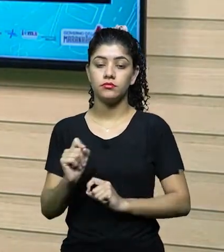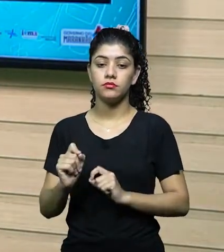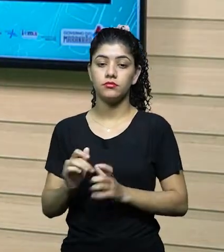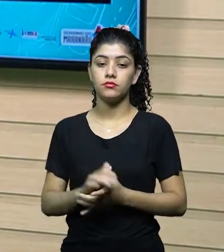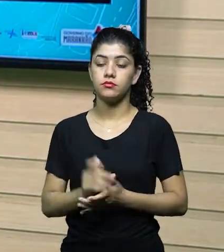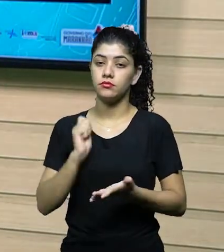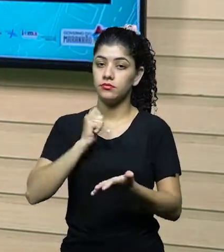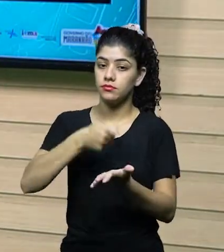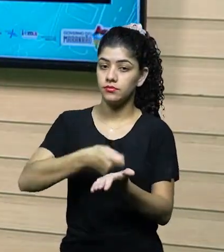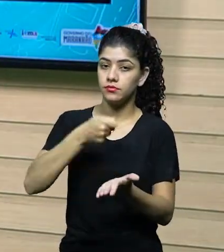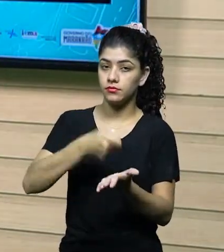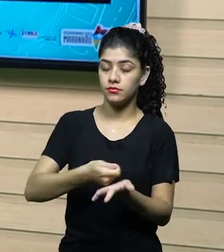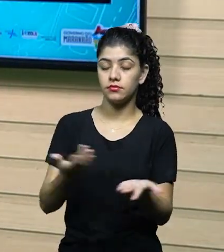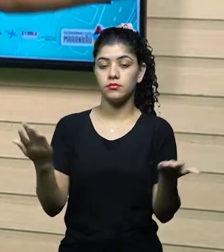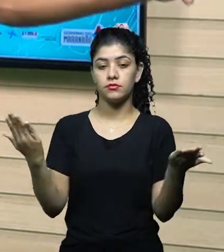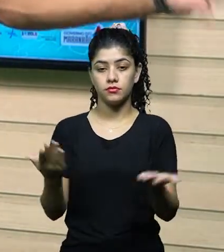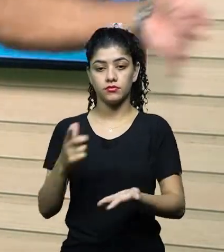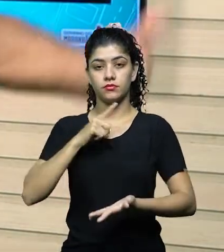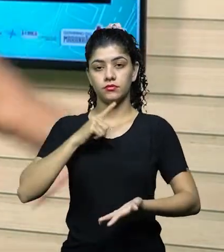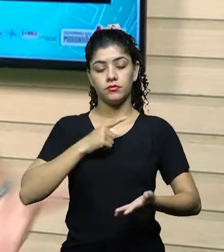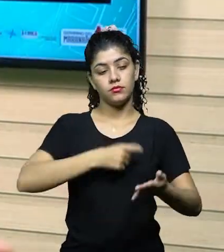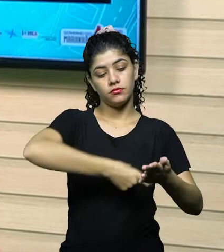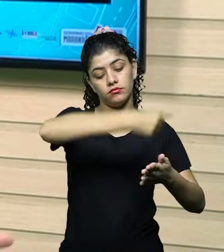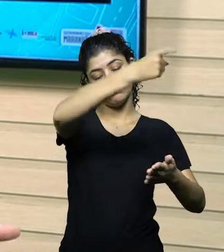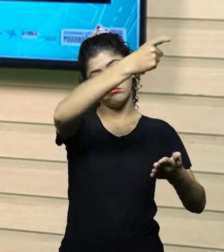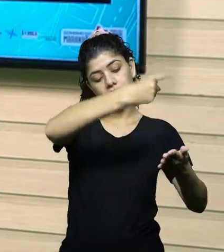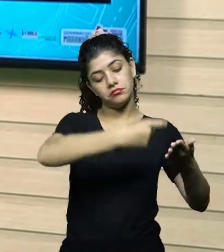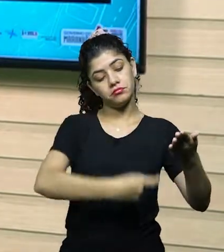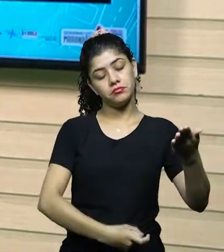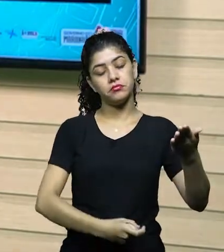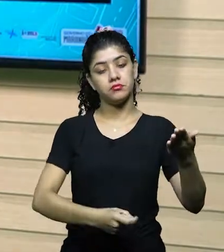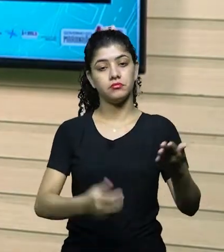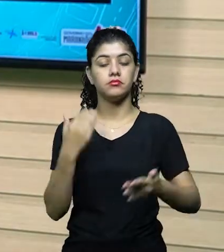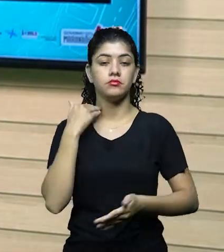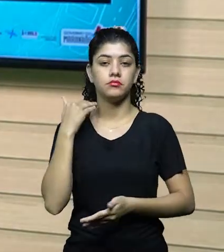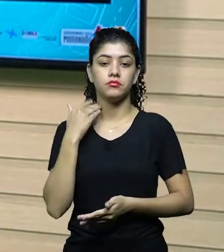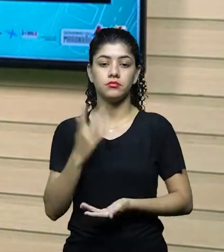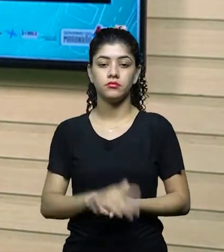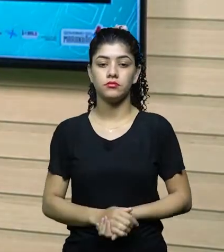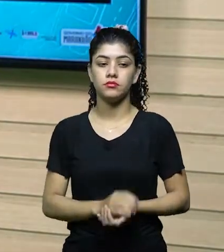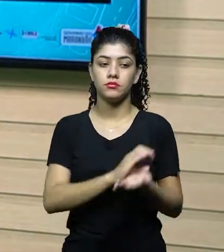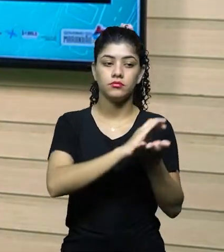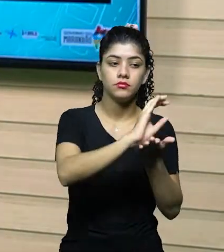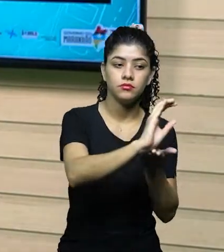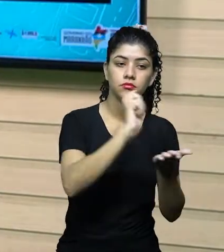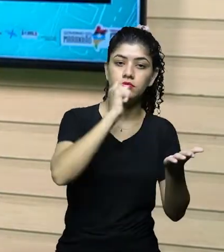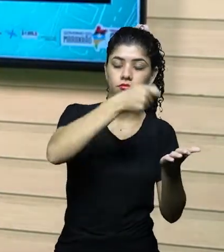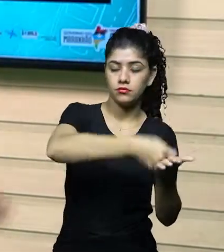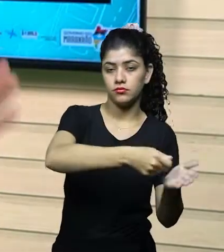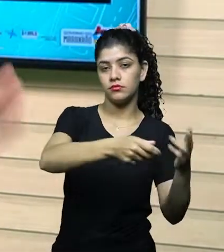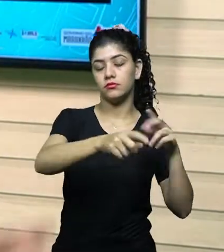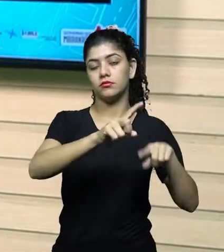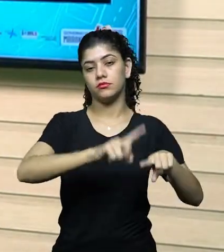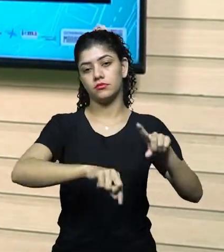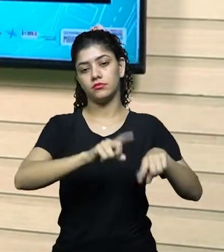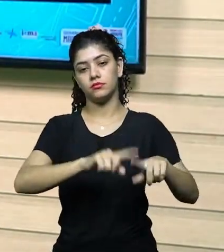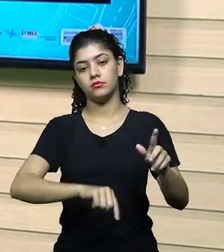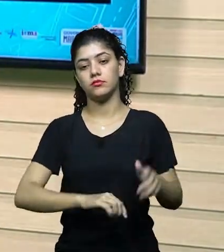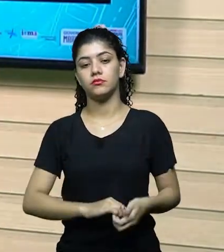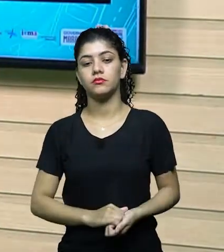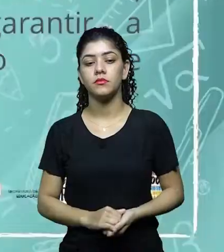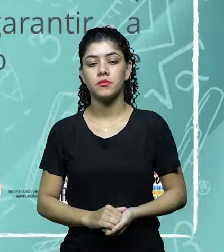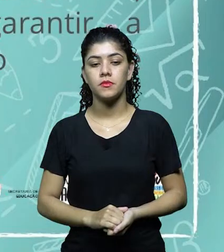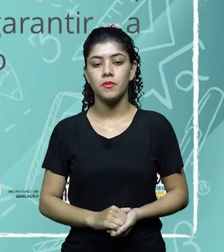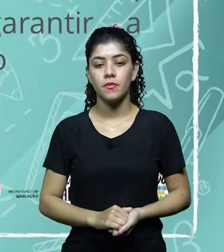forma, esse pagamento vai constar no seu extrato bancário, como uma saída de dinheiro para um pagamento de uma